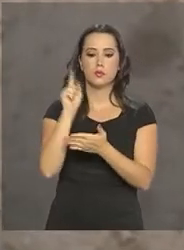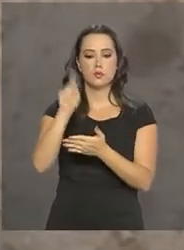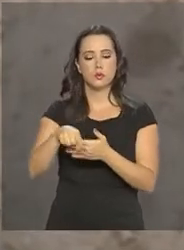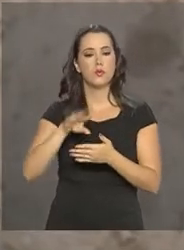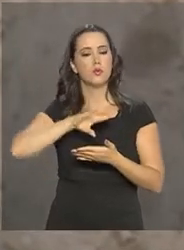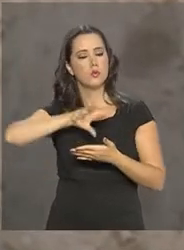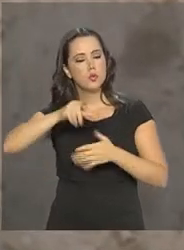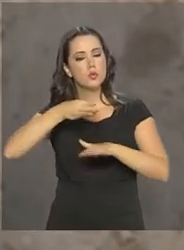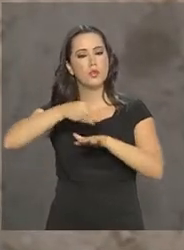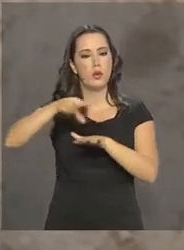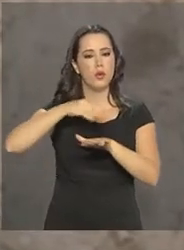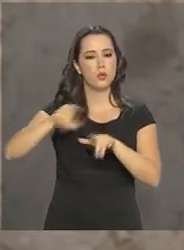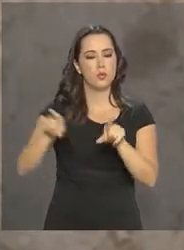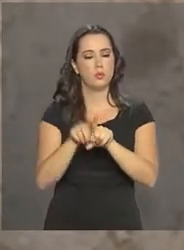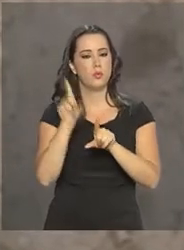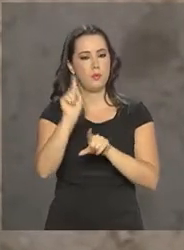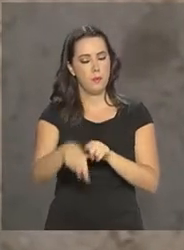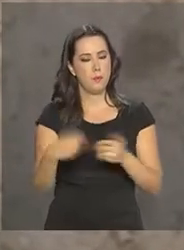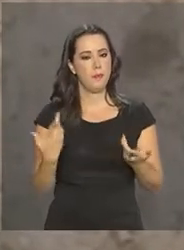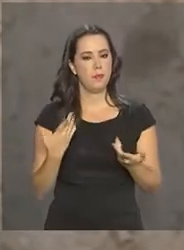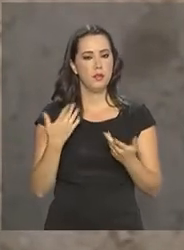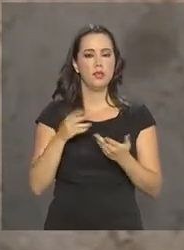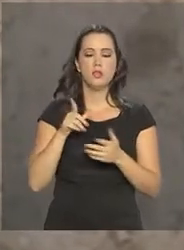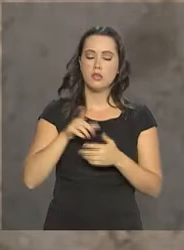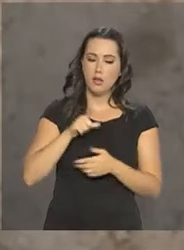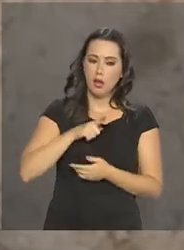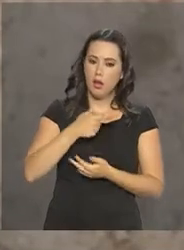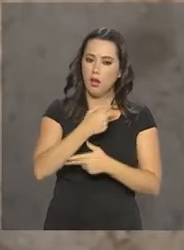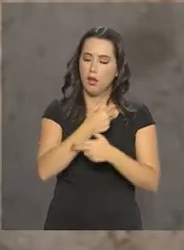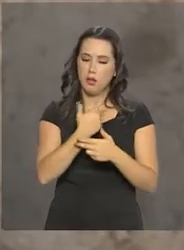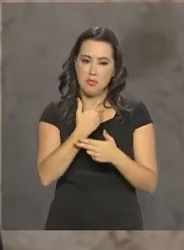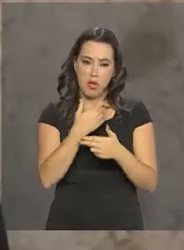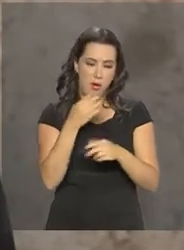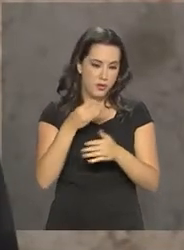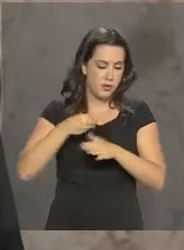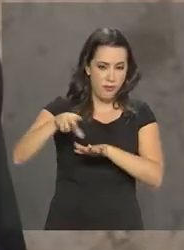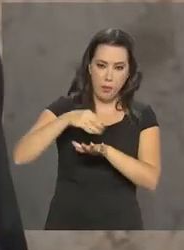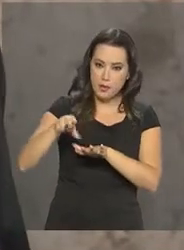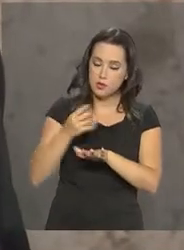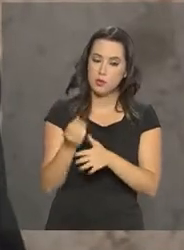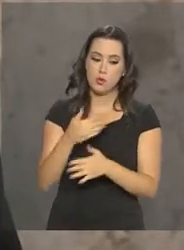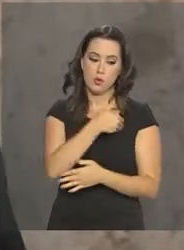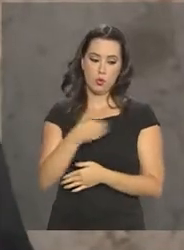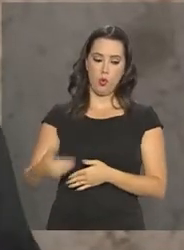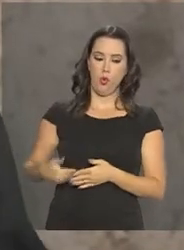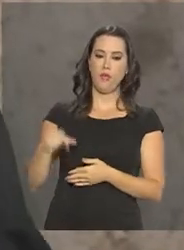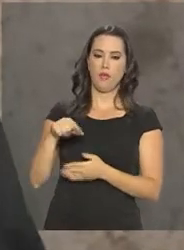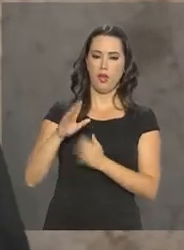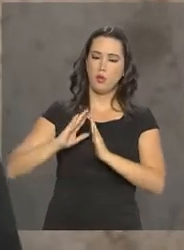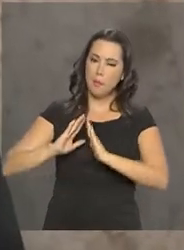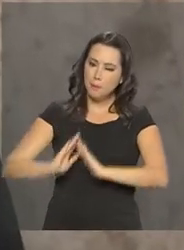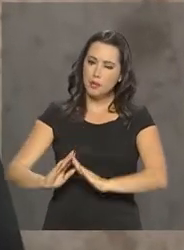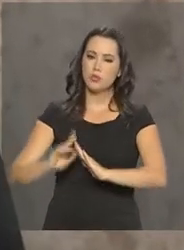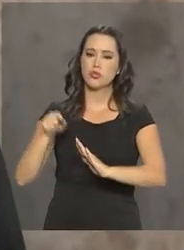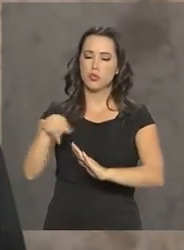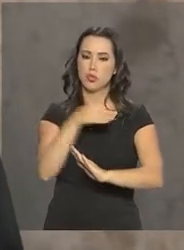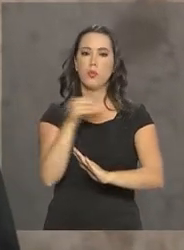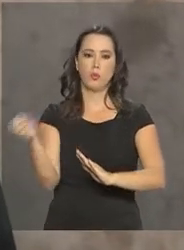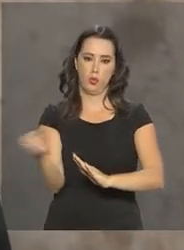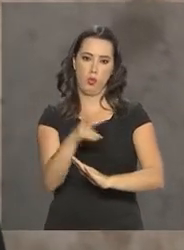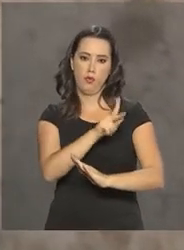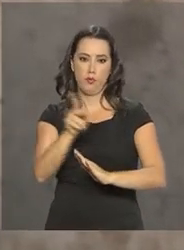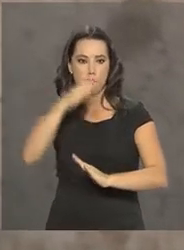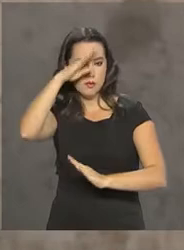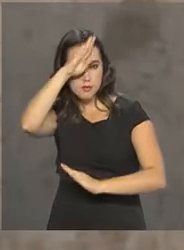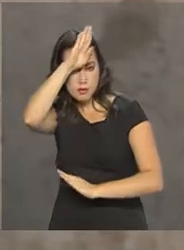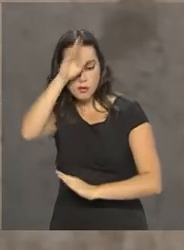informações que sejam disponibilizados de que estejam disponíveis no governo e sejam solicitadas pelo novo presidente da